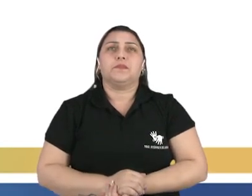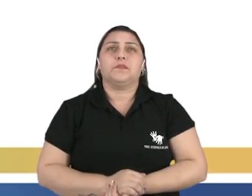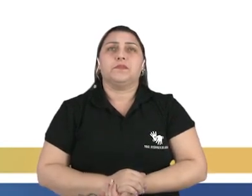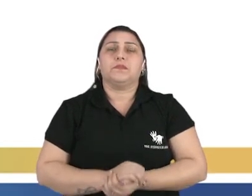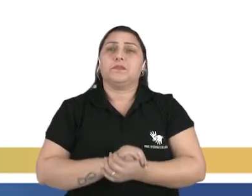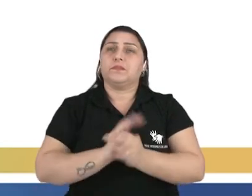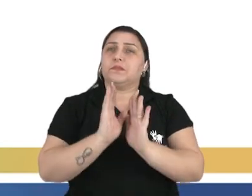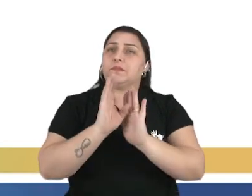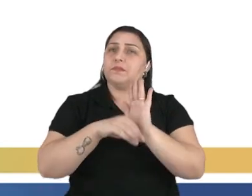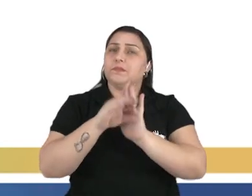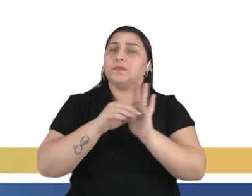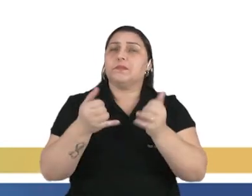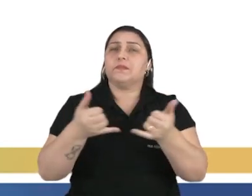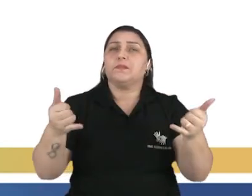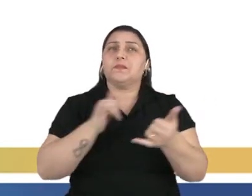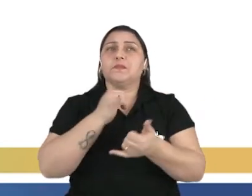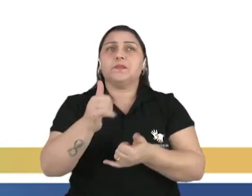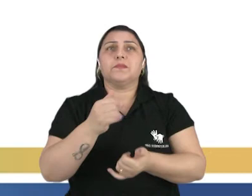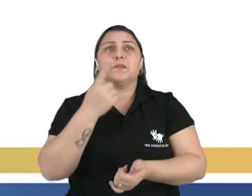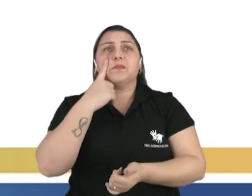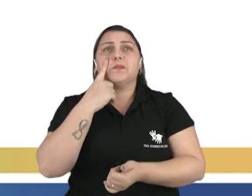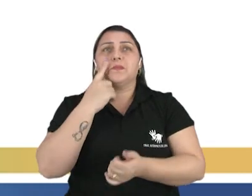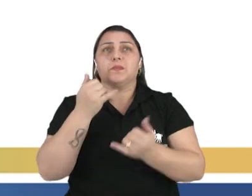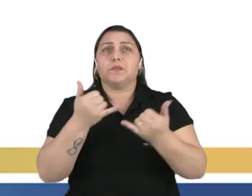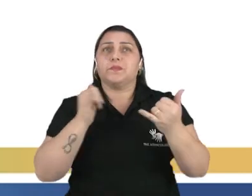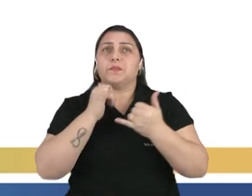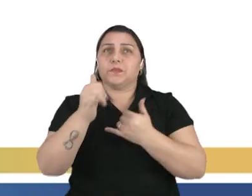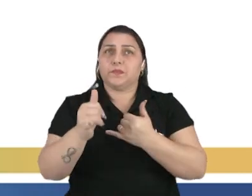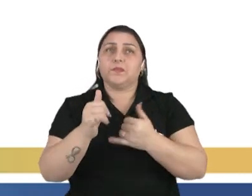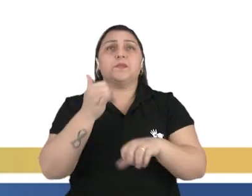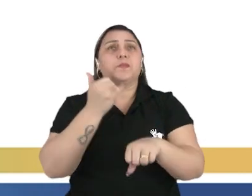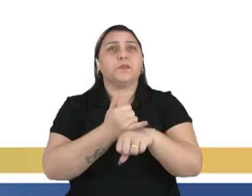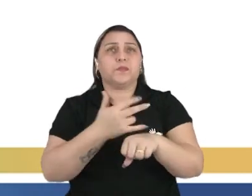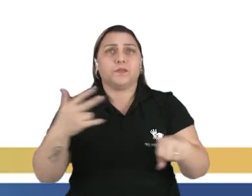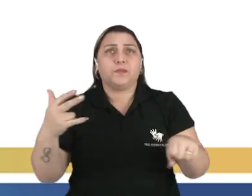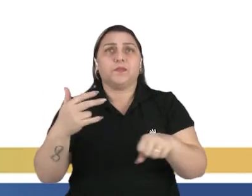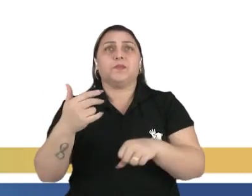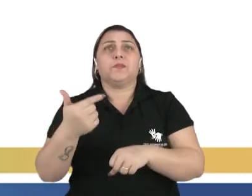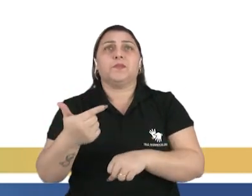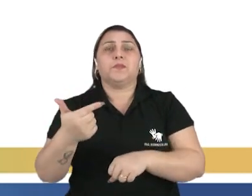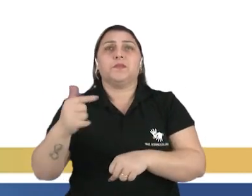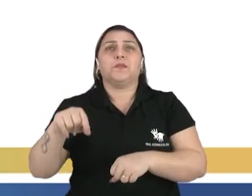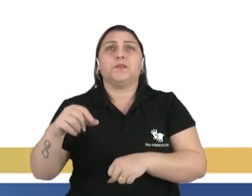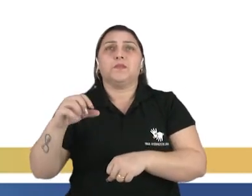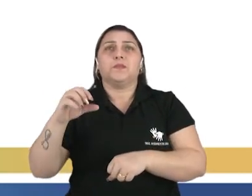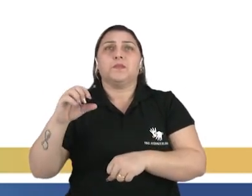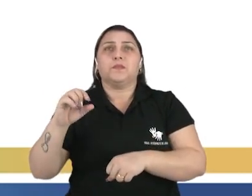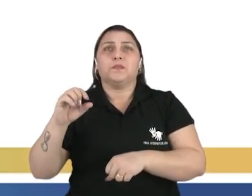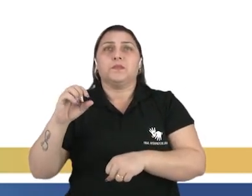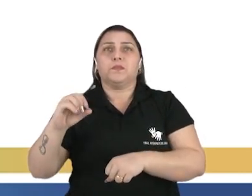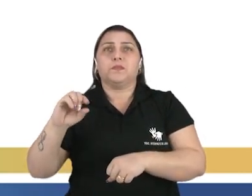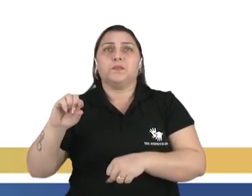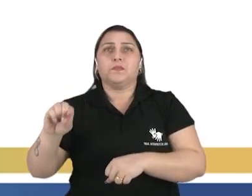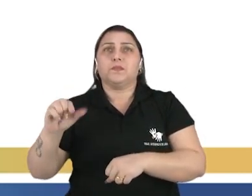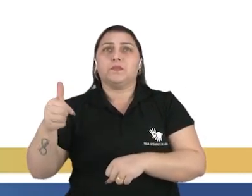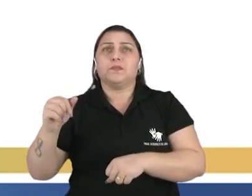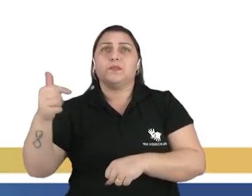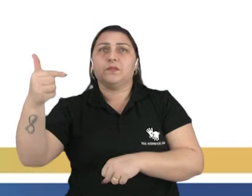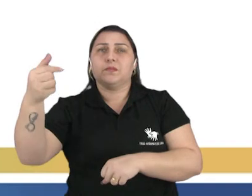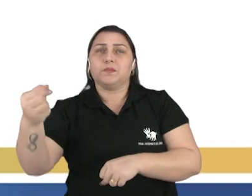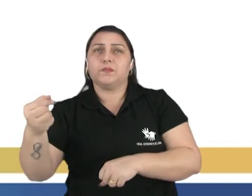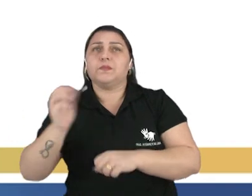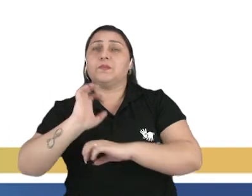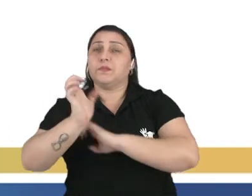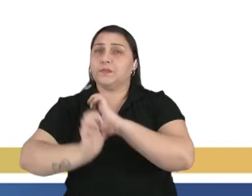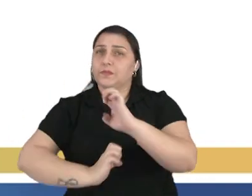né, de corrente elétrica. Então, por um fio condutor metálico passam 2,0 vezes 10 elevado a 20.